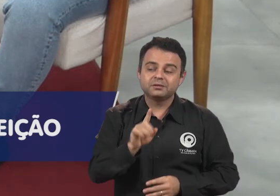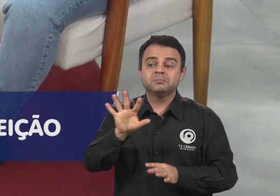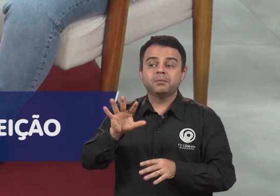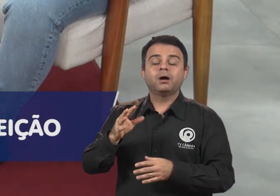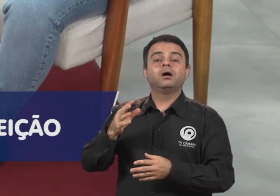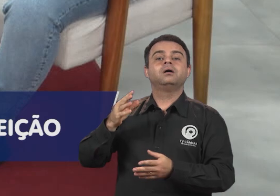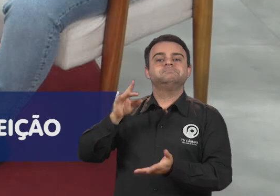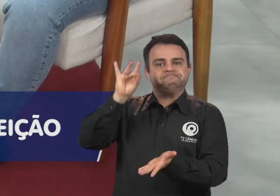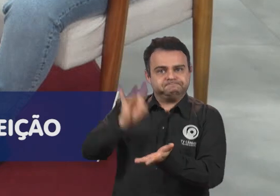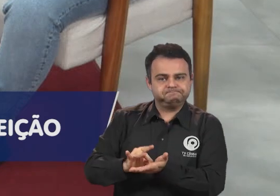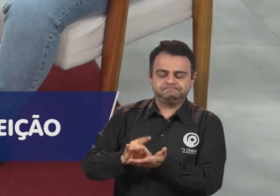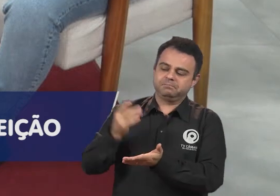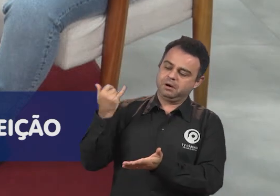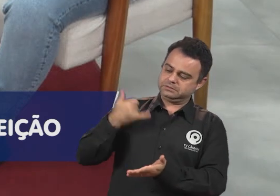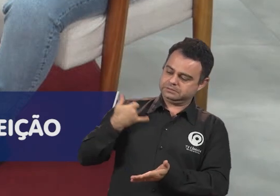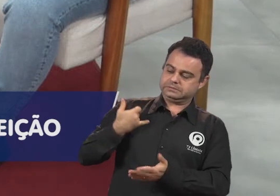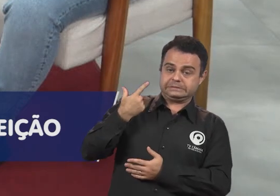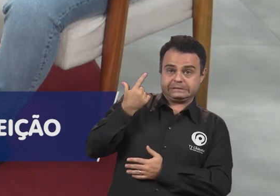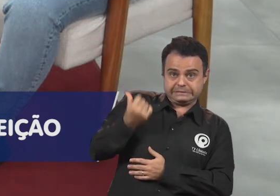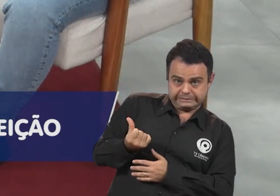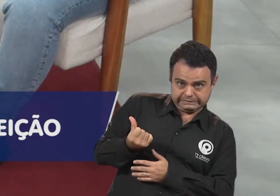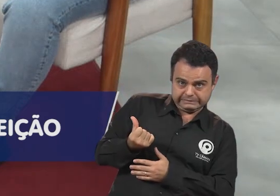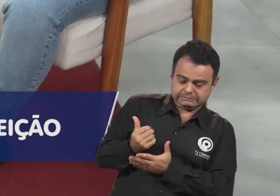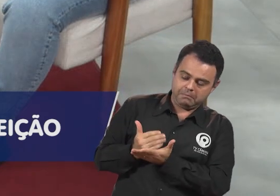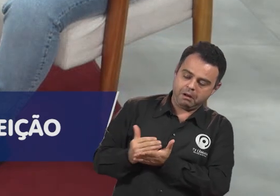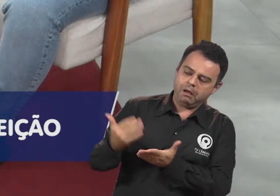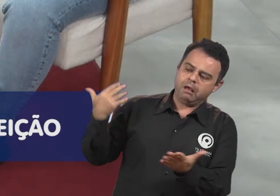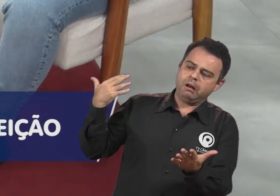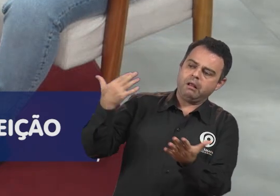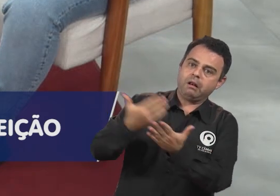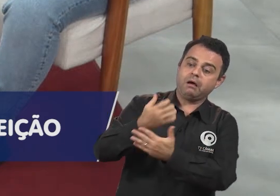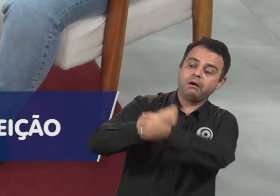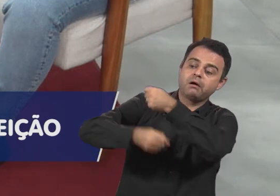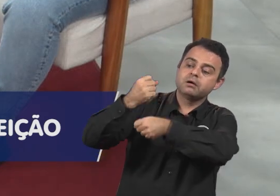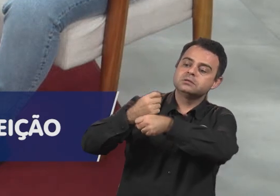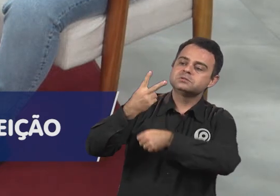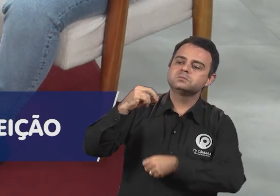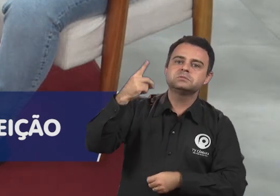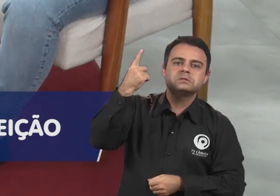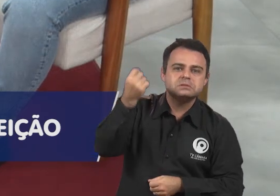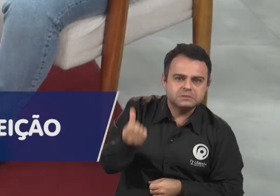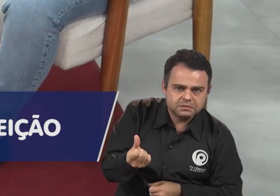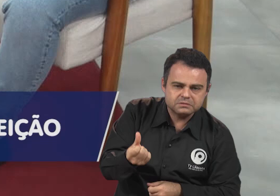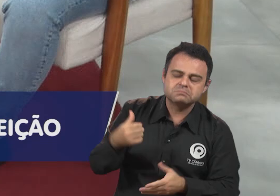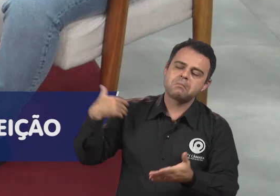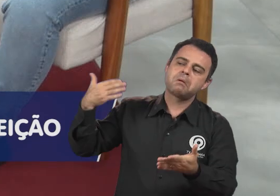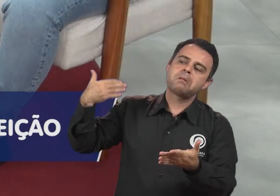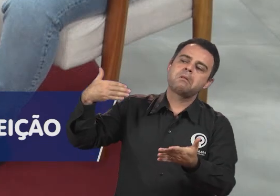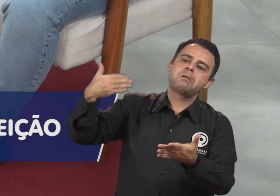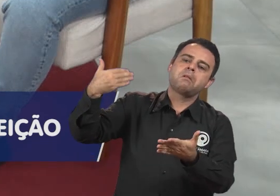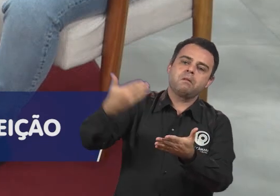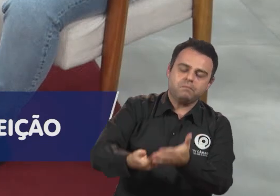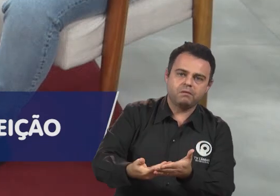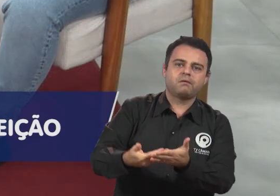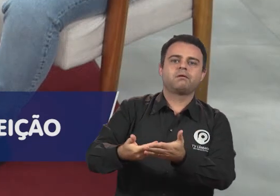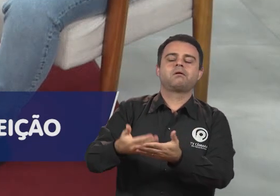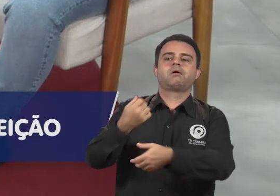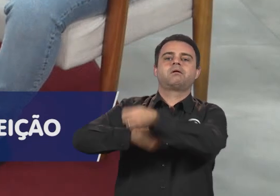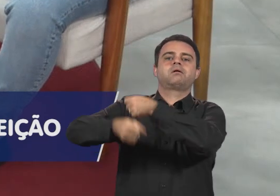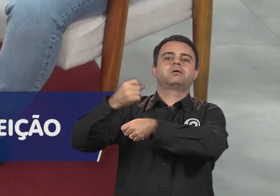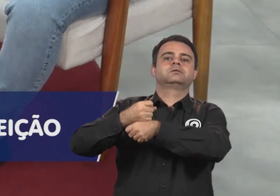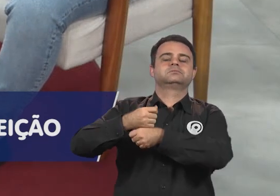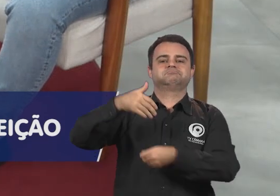os meus 16 anos, desde 2016, me interessando por política, e em 2024 concretizamos em uma